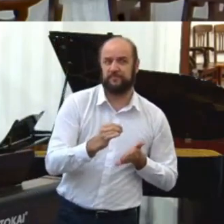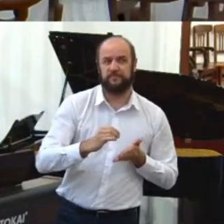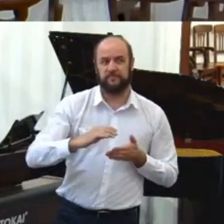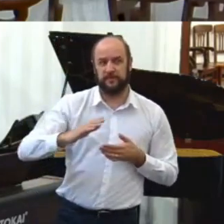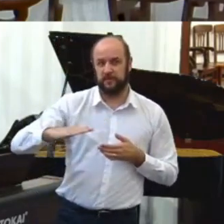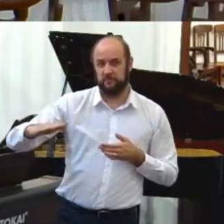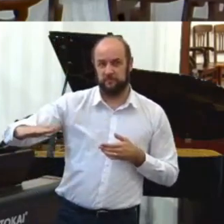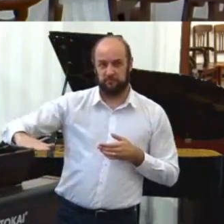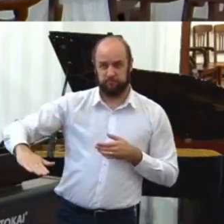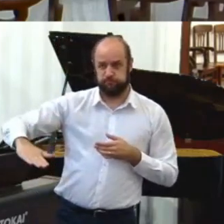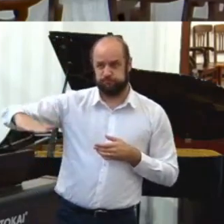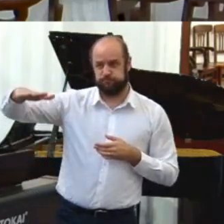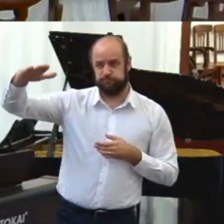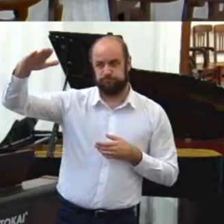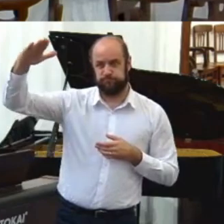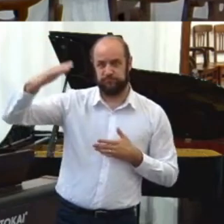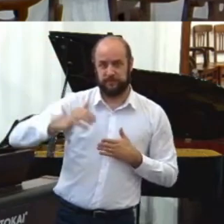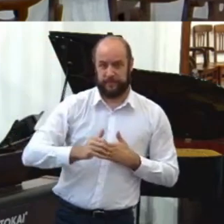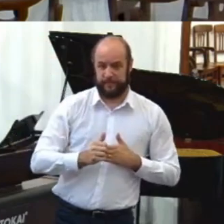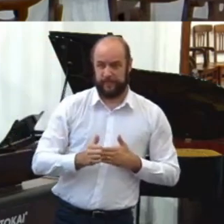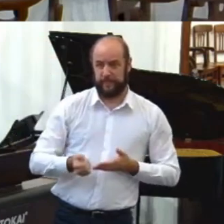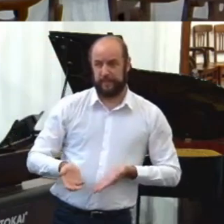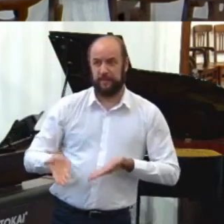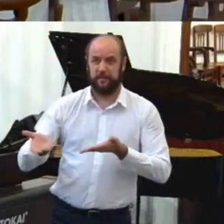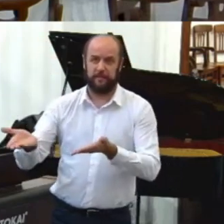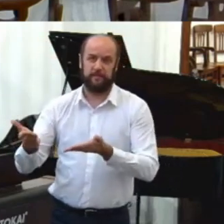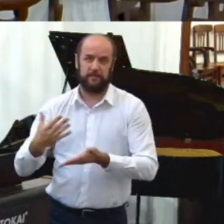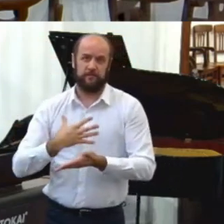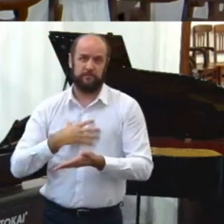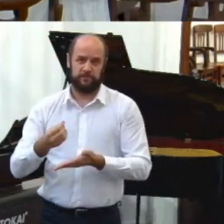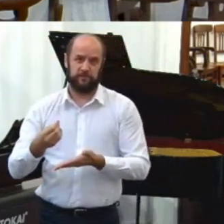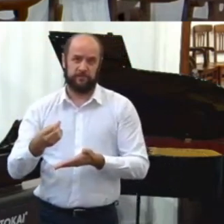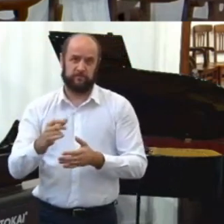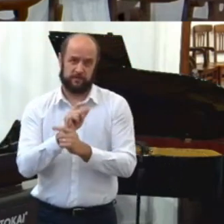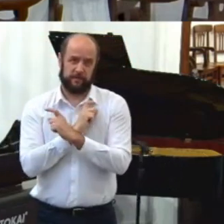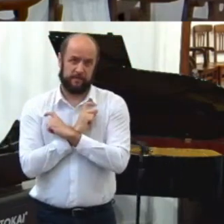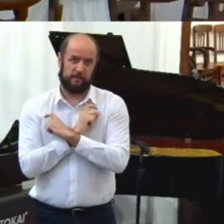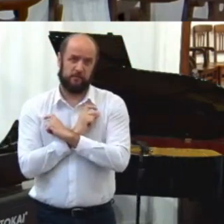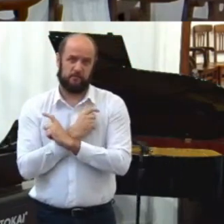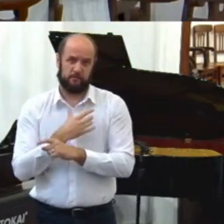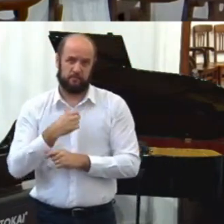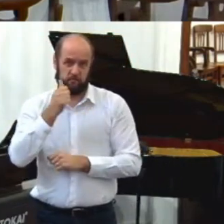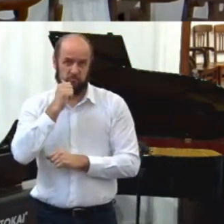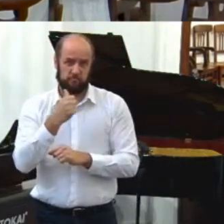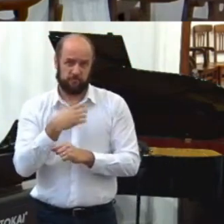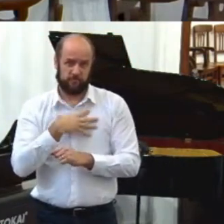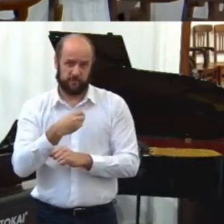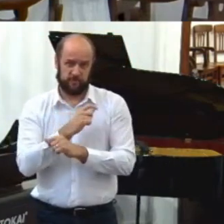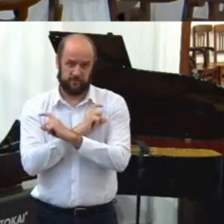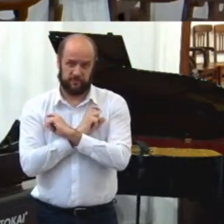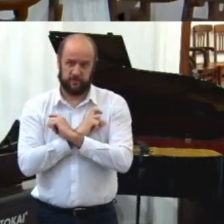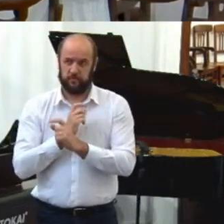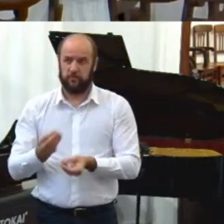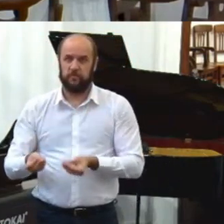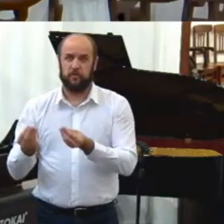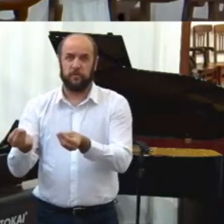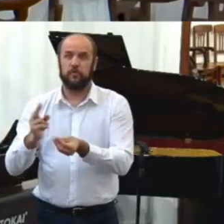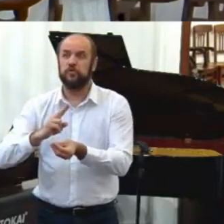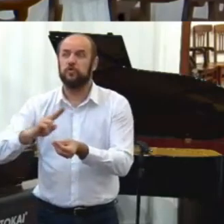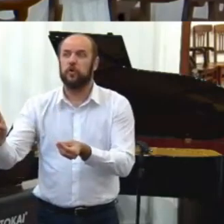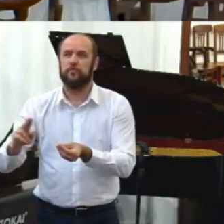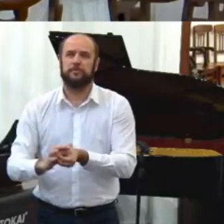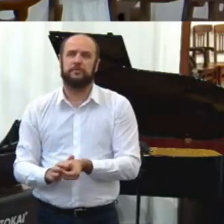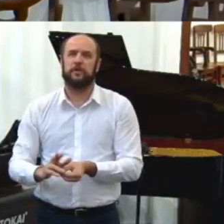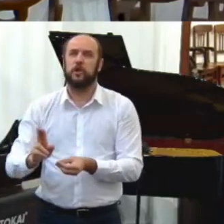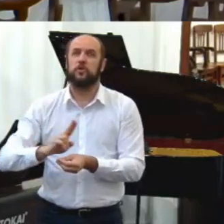já era grande, ela o levou à filha de Faraó, da qual ele passou a ser filho. E então ela dá o nome. Esta lhe